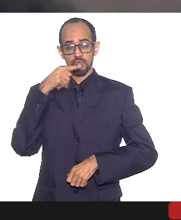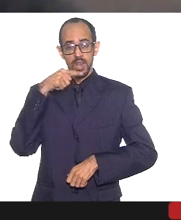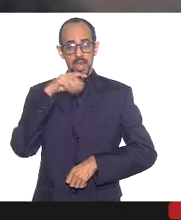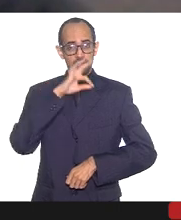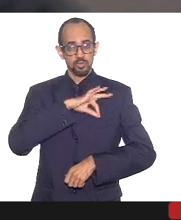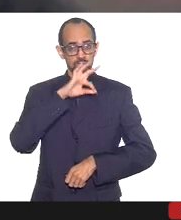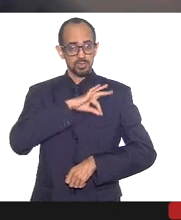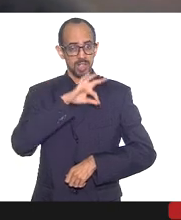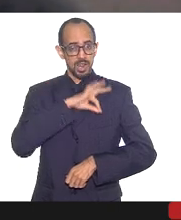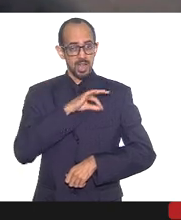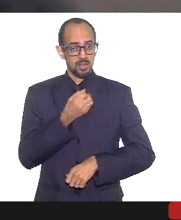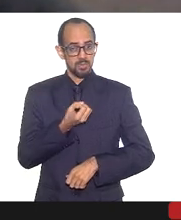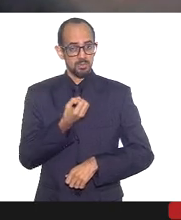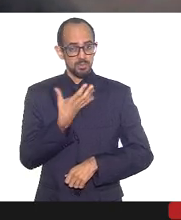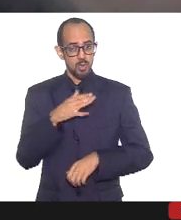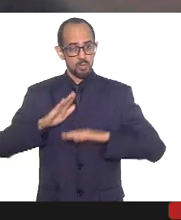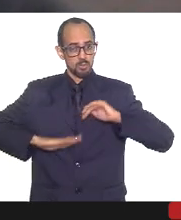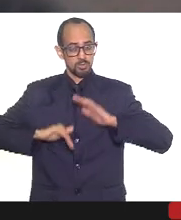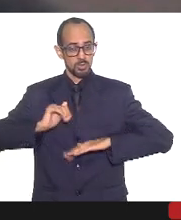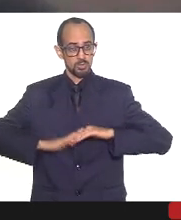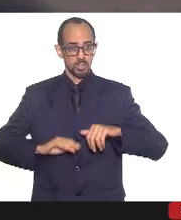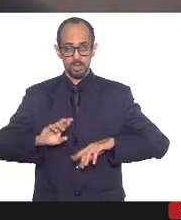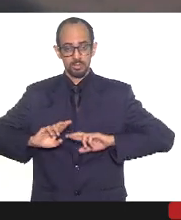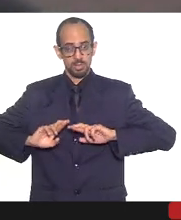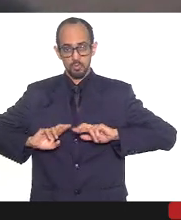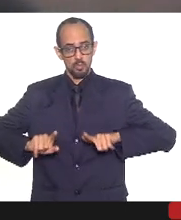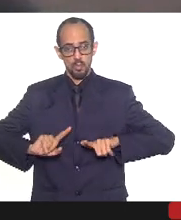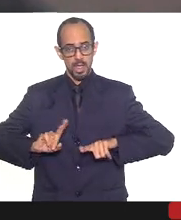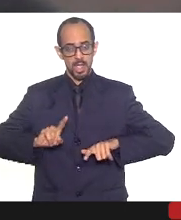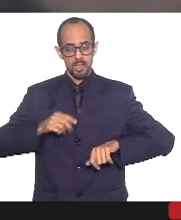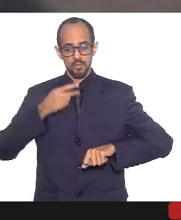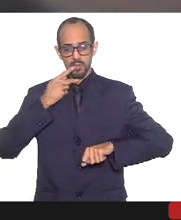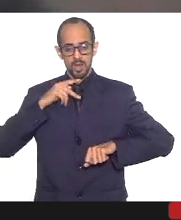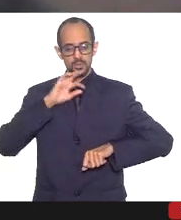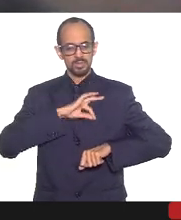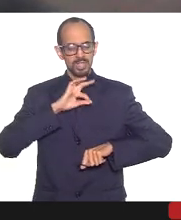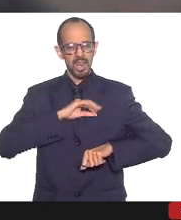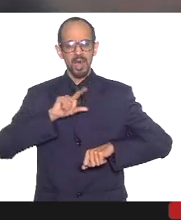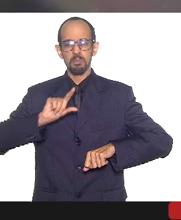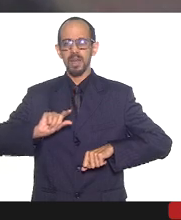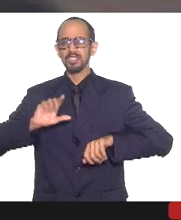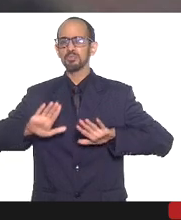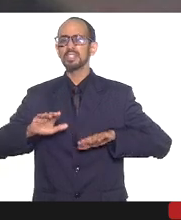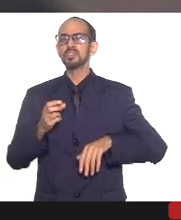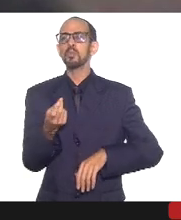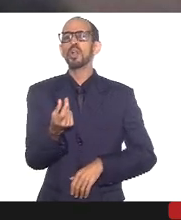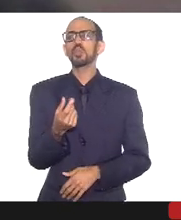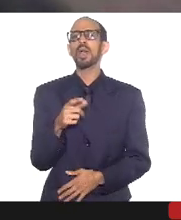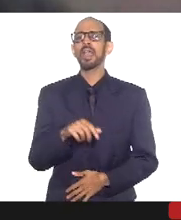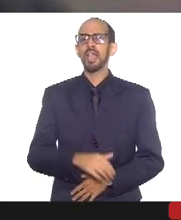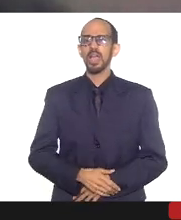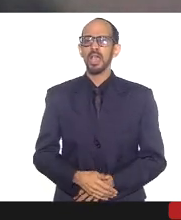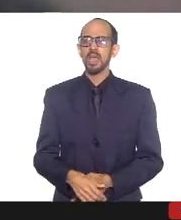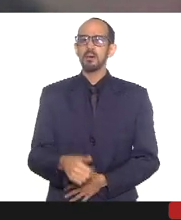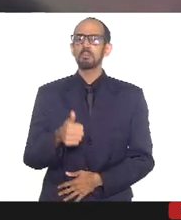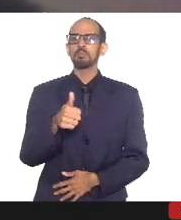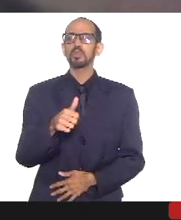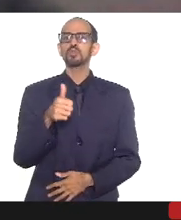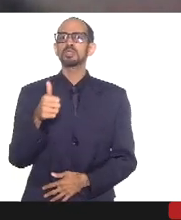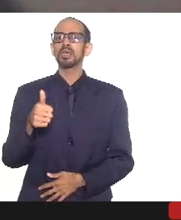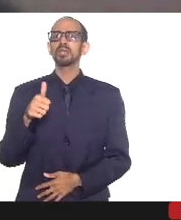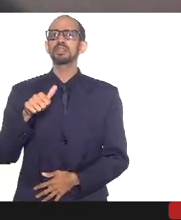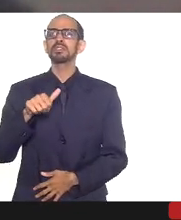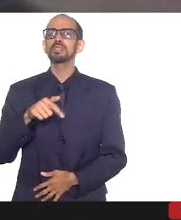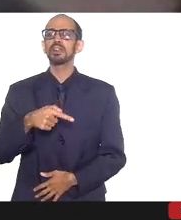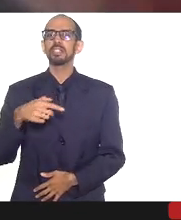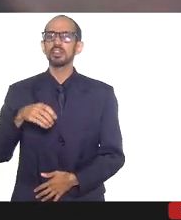salário digno para os profissionais de educação. Falou-se aqui muito em salários baixos, mas quanto é salário baixo? Esqueceram de falar que é R$ 1.179 para DOC